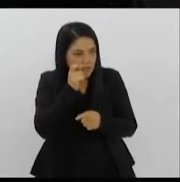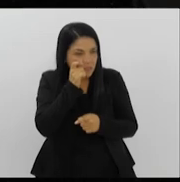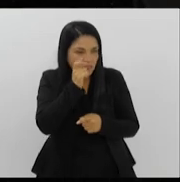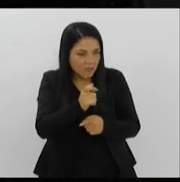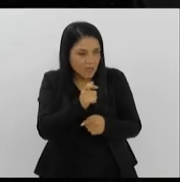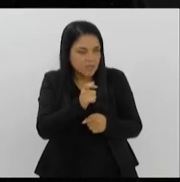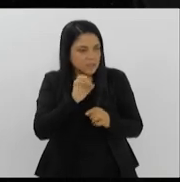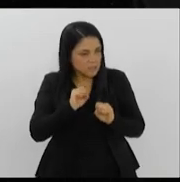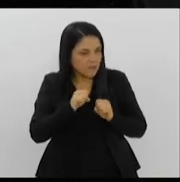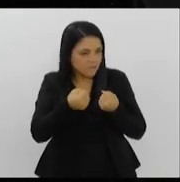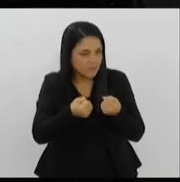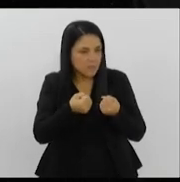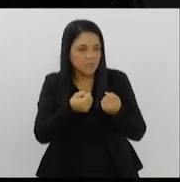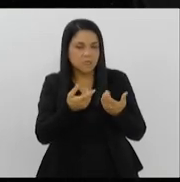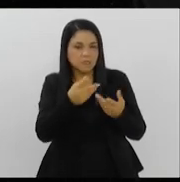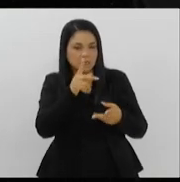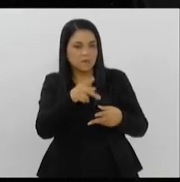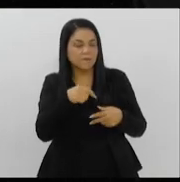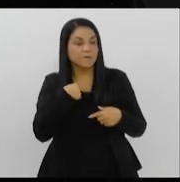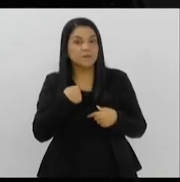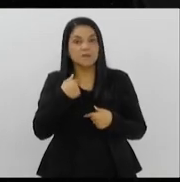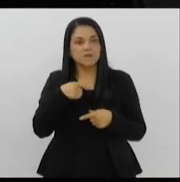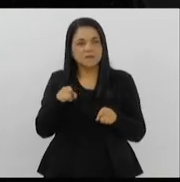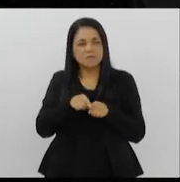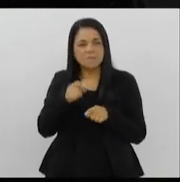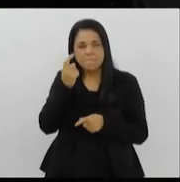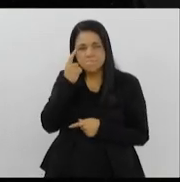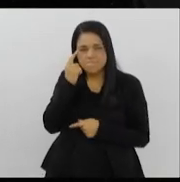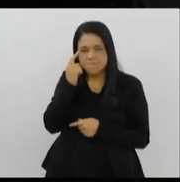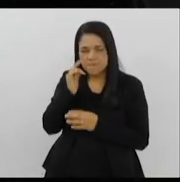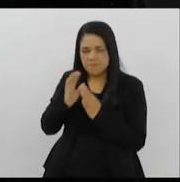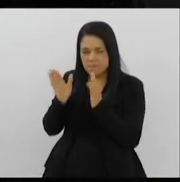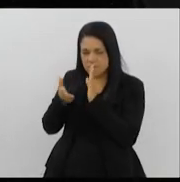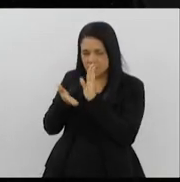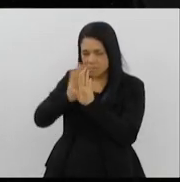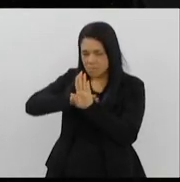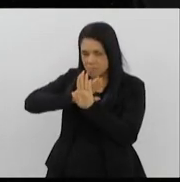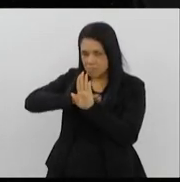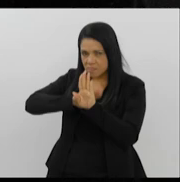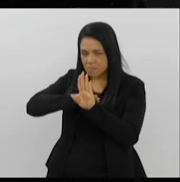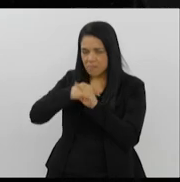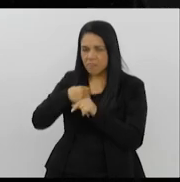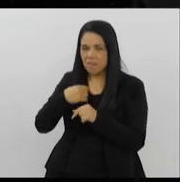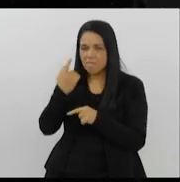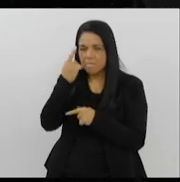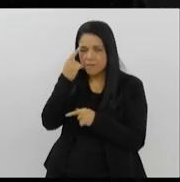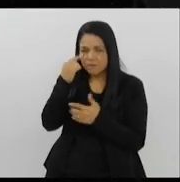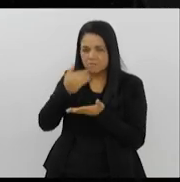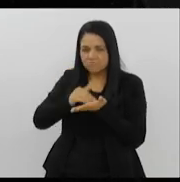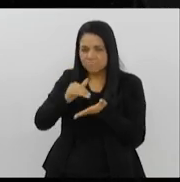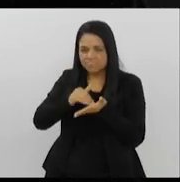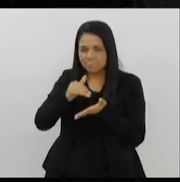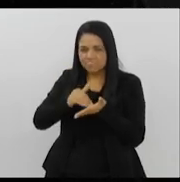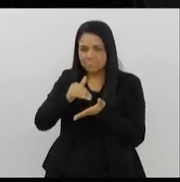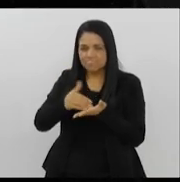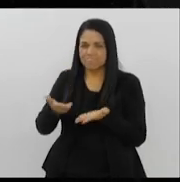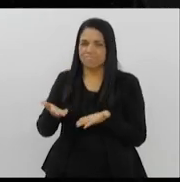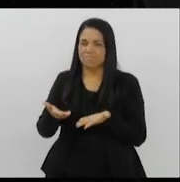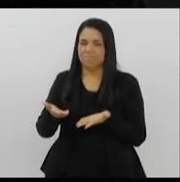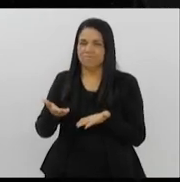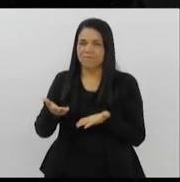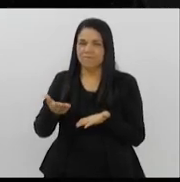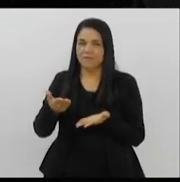com a hipótese de eu ser secretário de Estado. Não existe eleição para secretário de Estado, é cargo de confiança